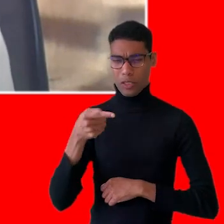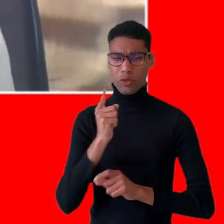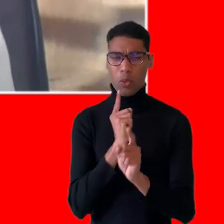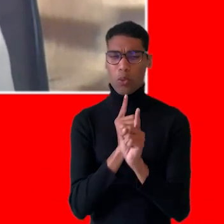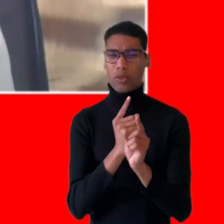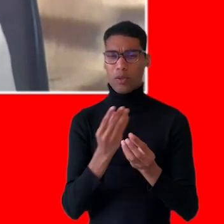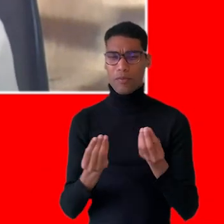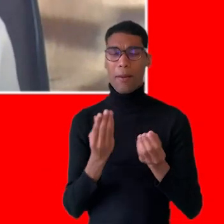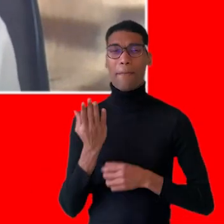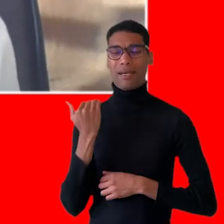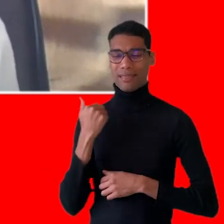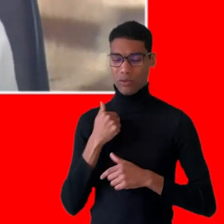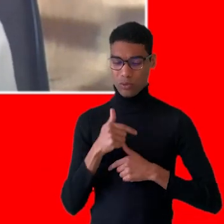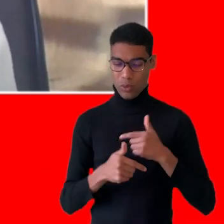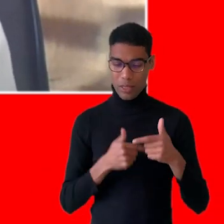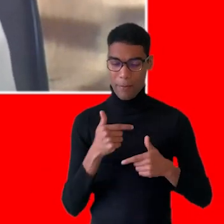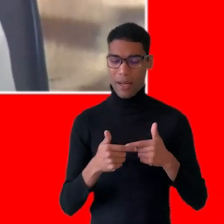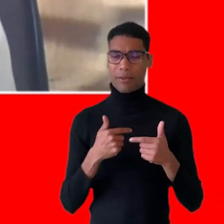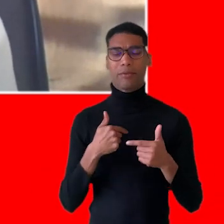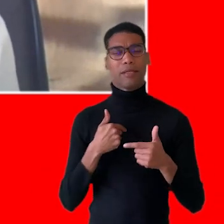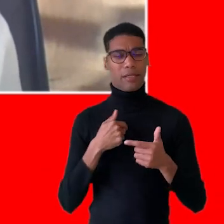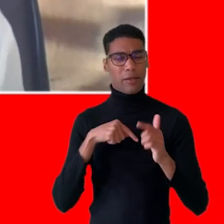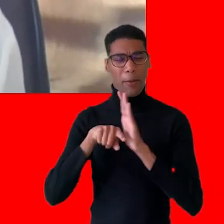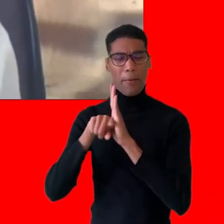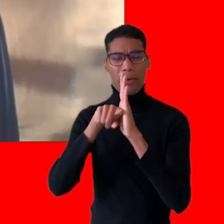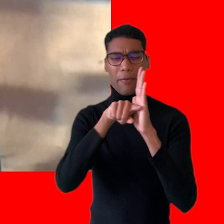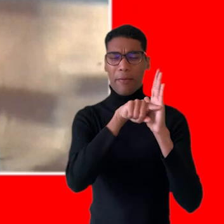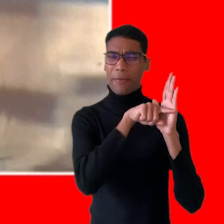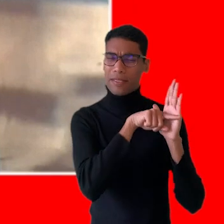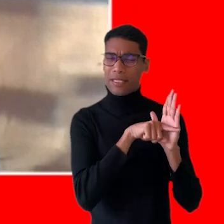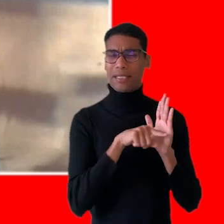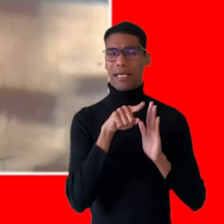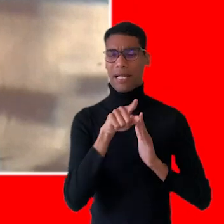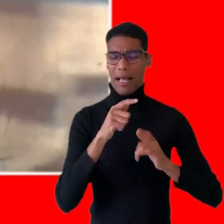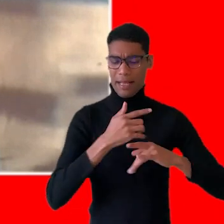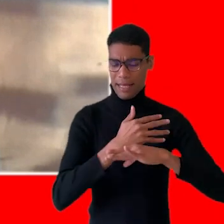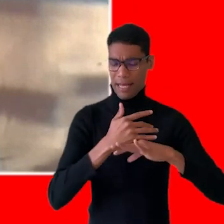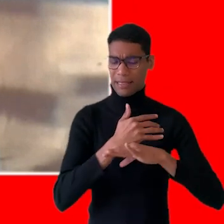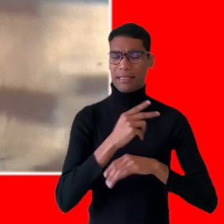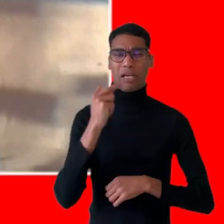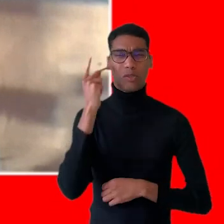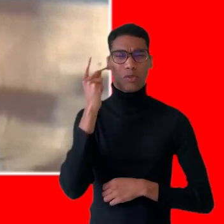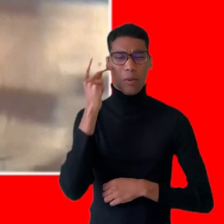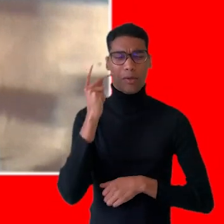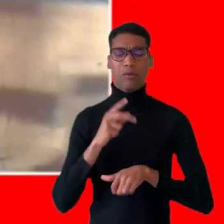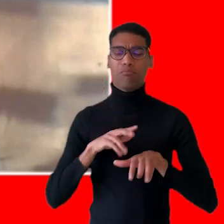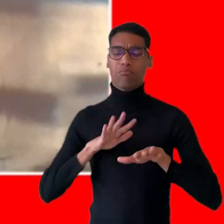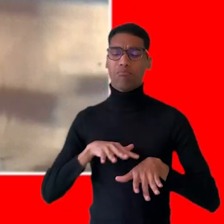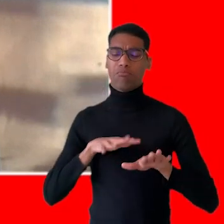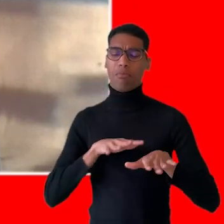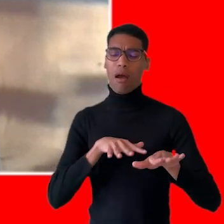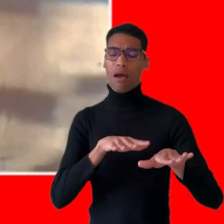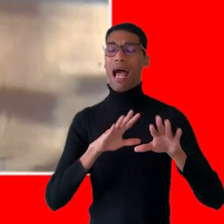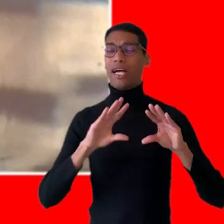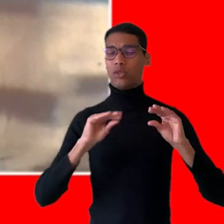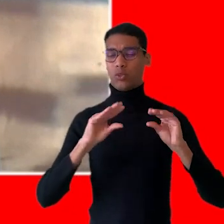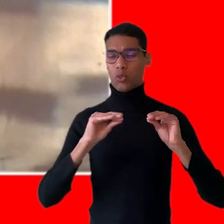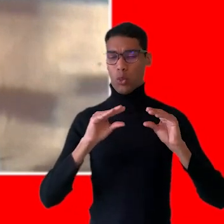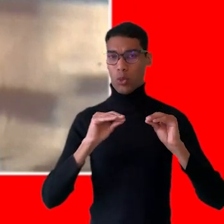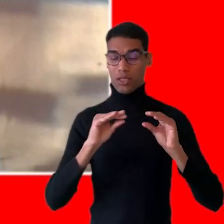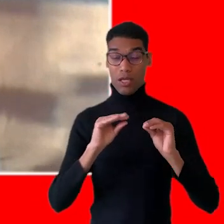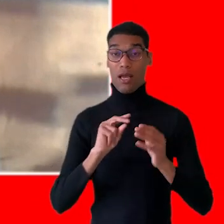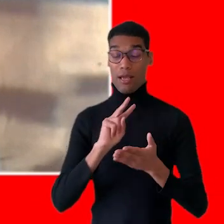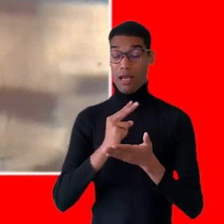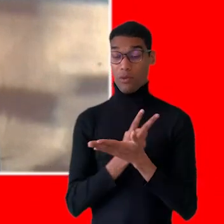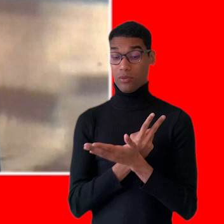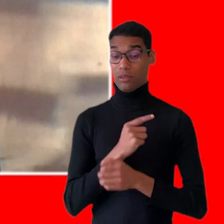que eu realizei, que foi uma etnografia na cidade de São Paulo, na marcha noturna